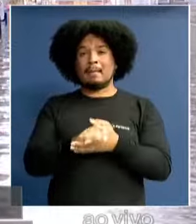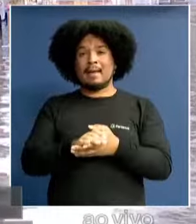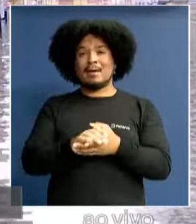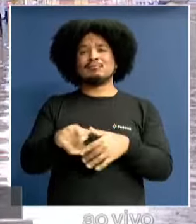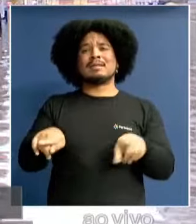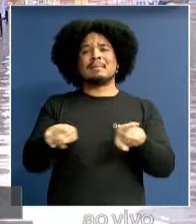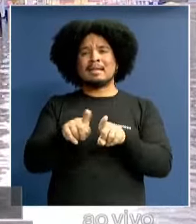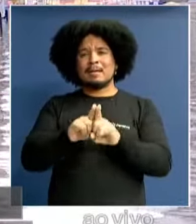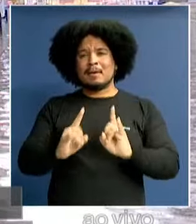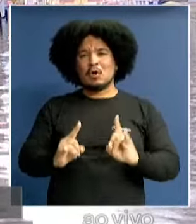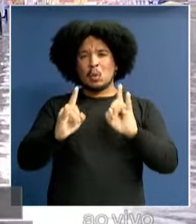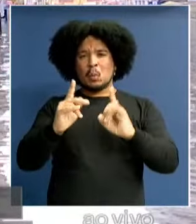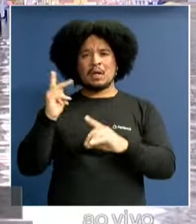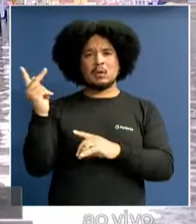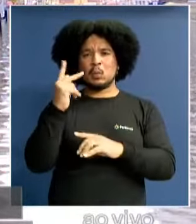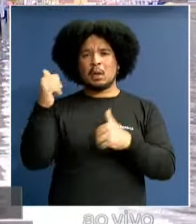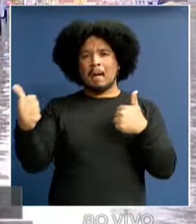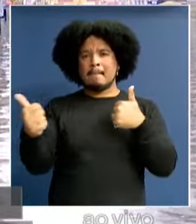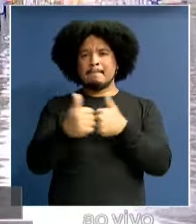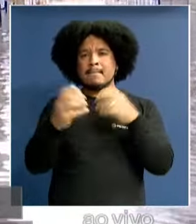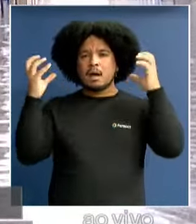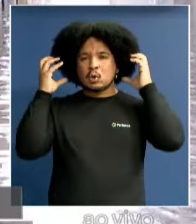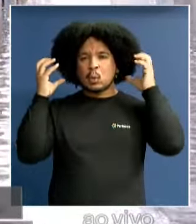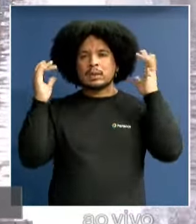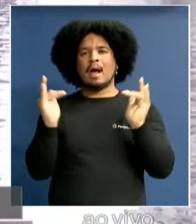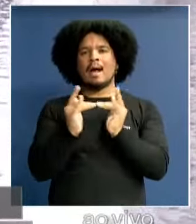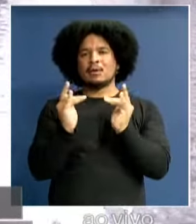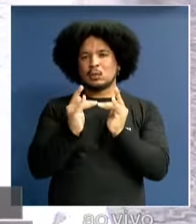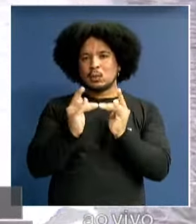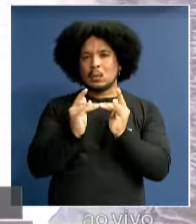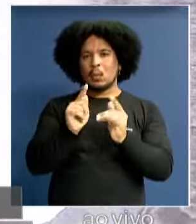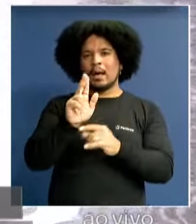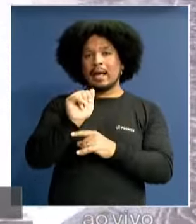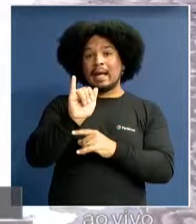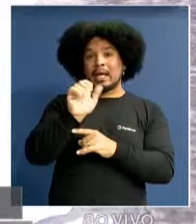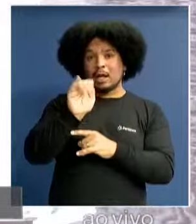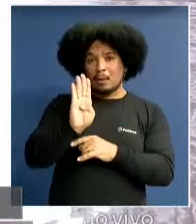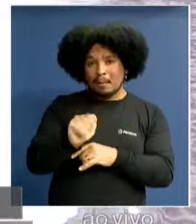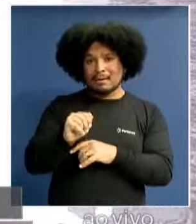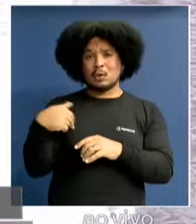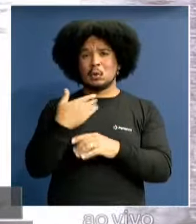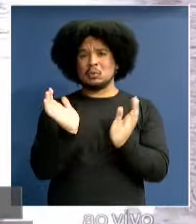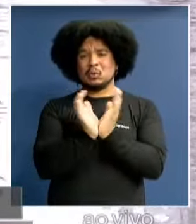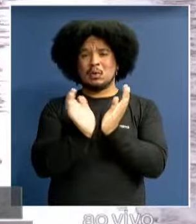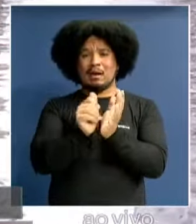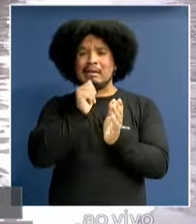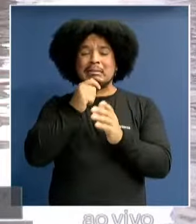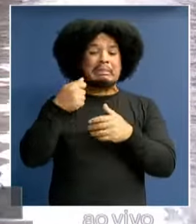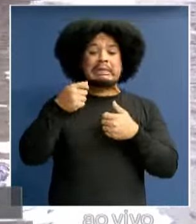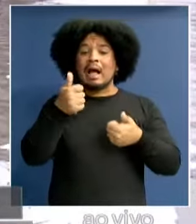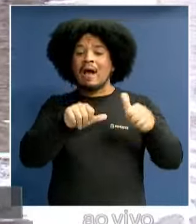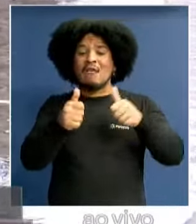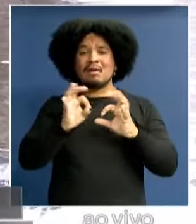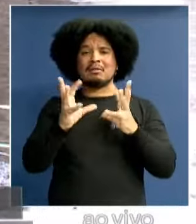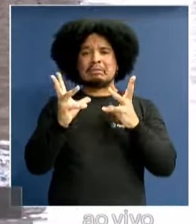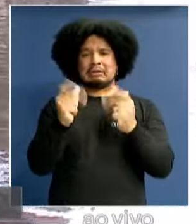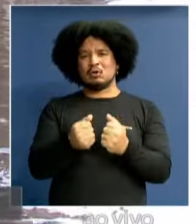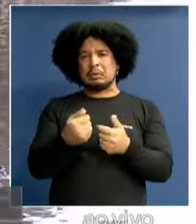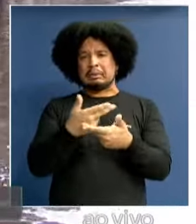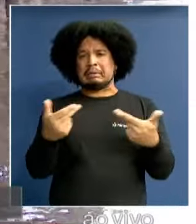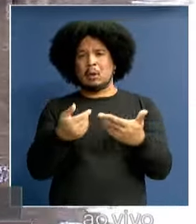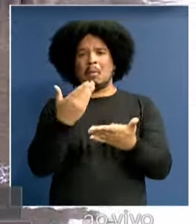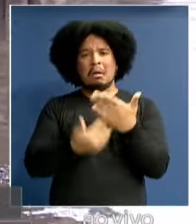também, perto da Rádio Guaíba, nossos colegas de comunicação que ainda vão ter que contar os estragos nos próximos dias. E para cá,